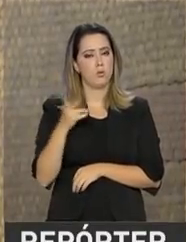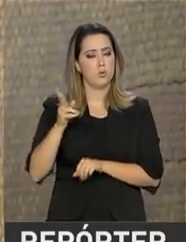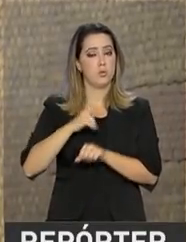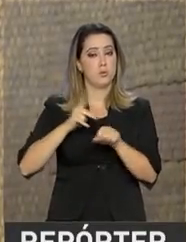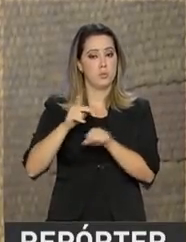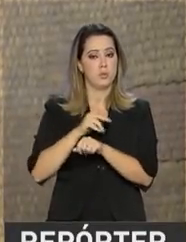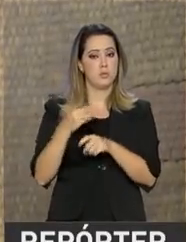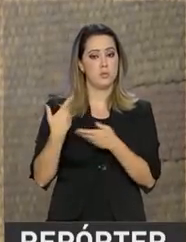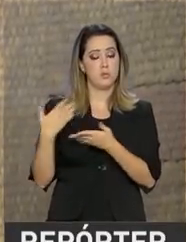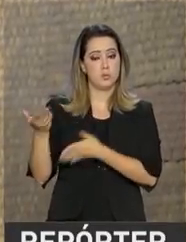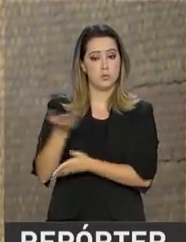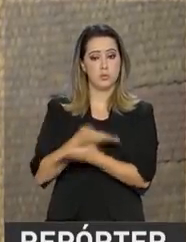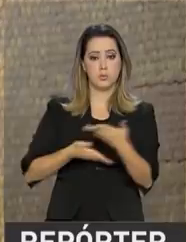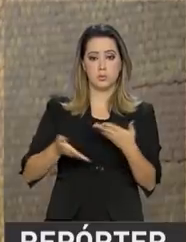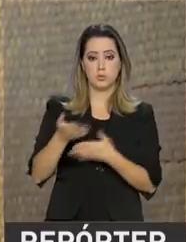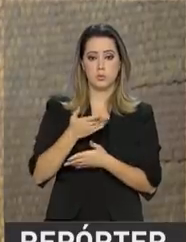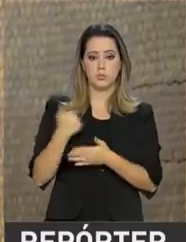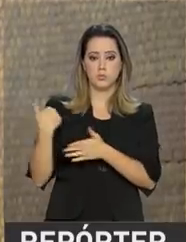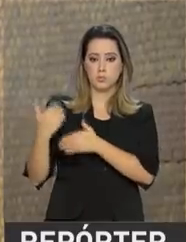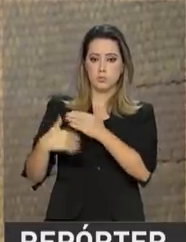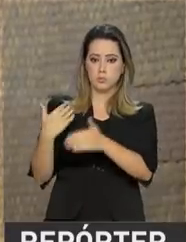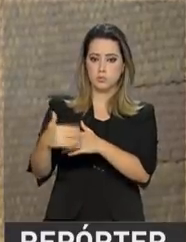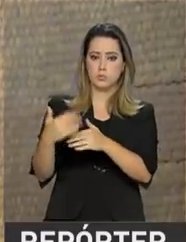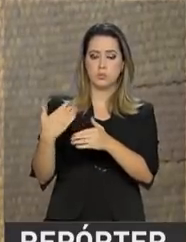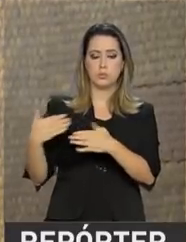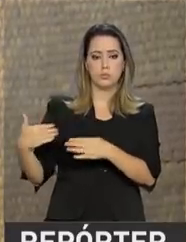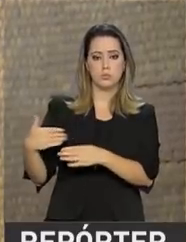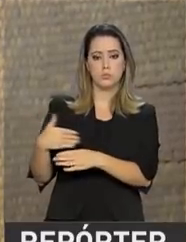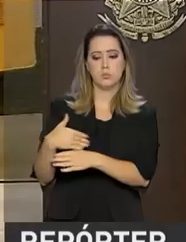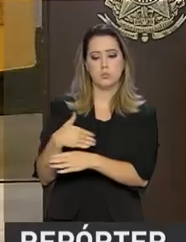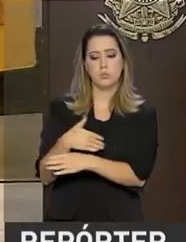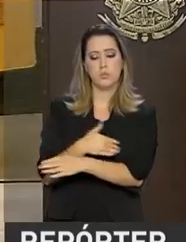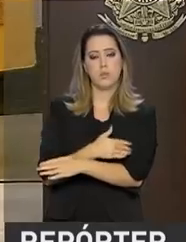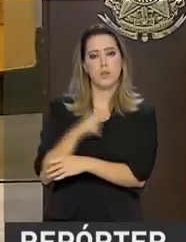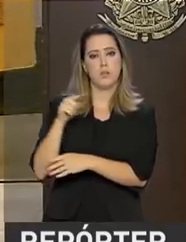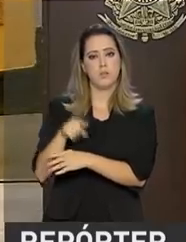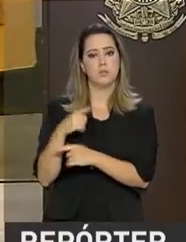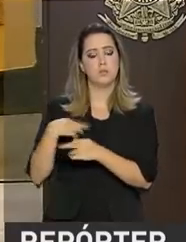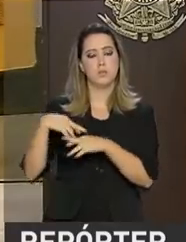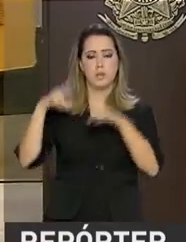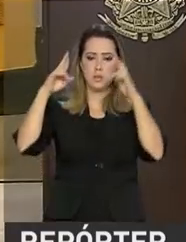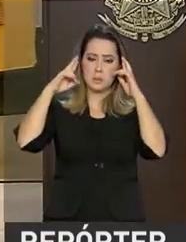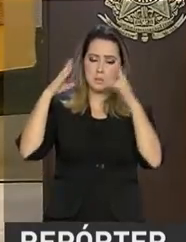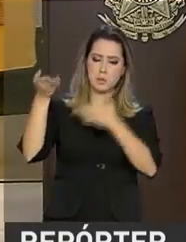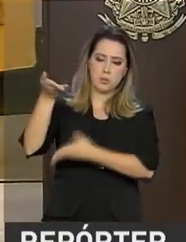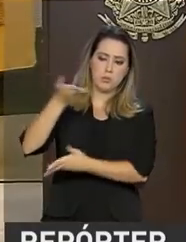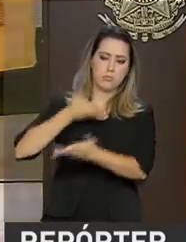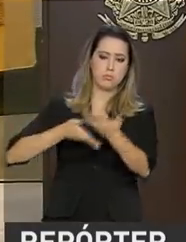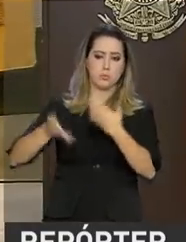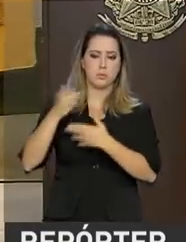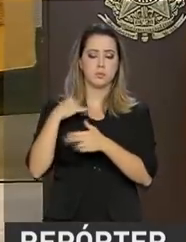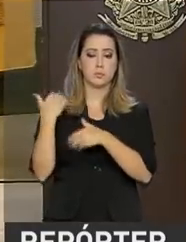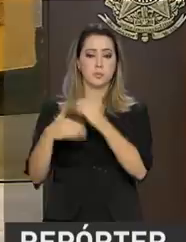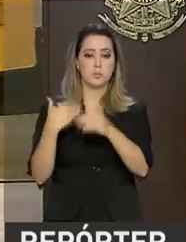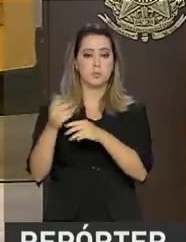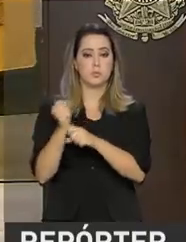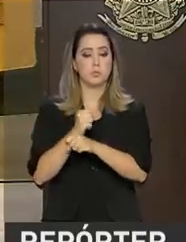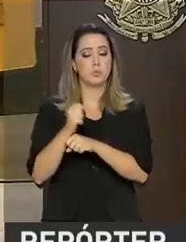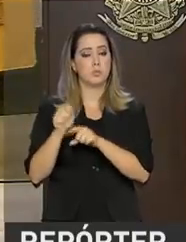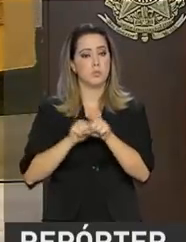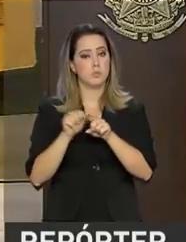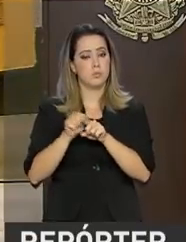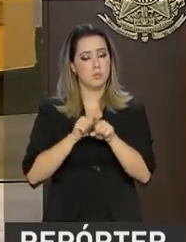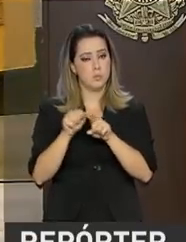países compartilham uma extensa região de fronteira, possuem respeito mútuo e que ao longo dos últimos